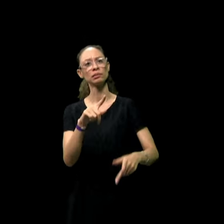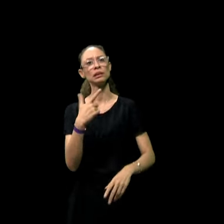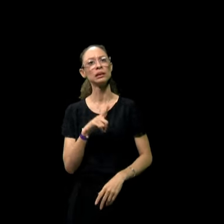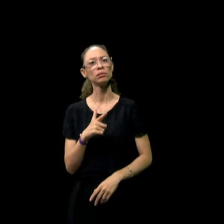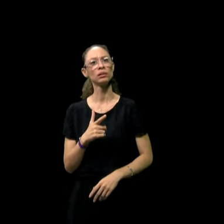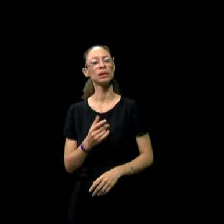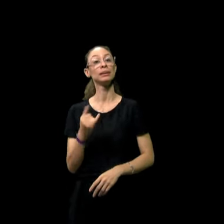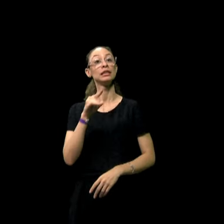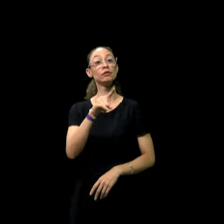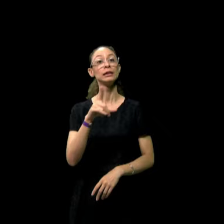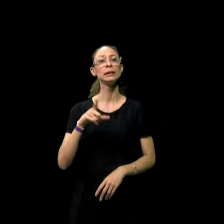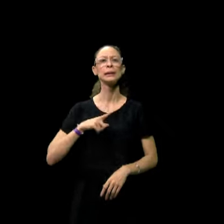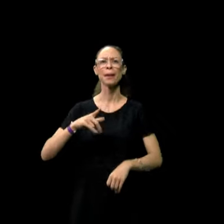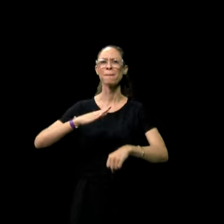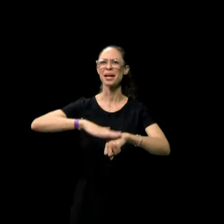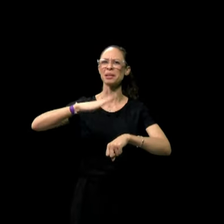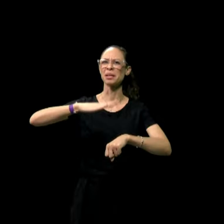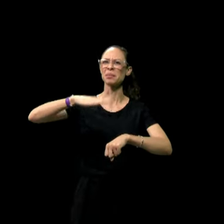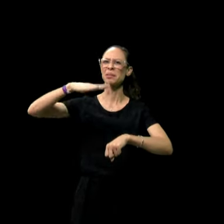dá.